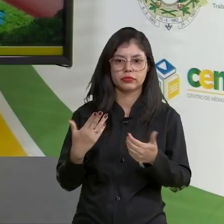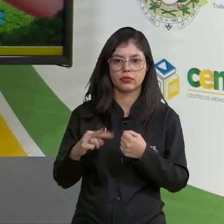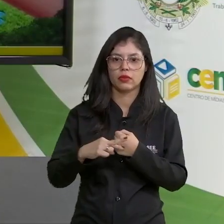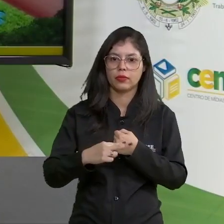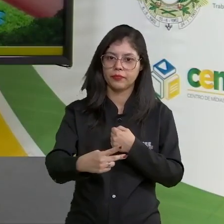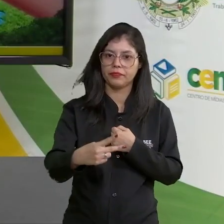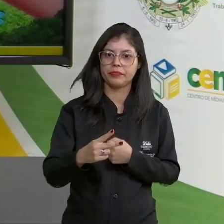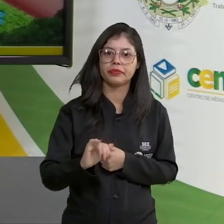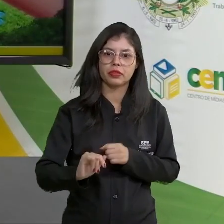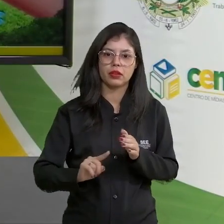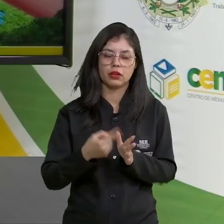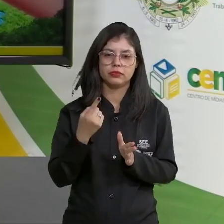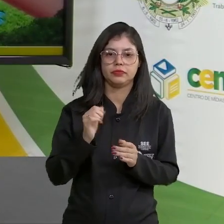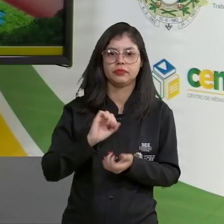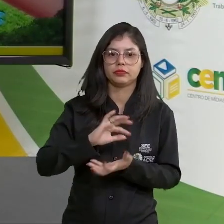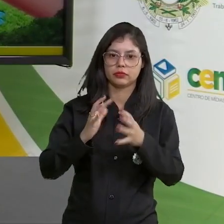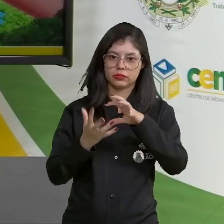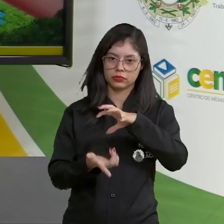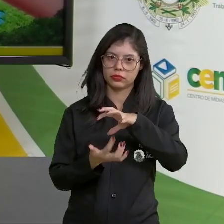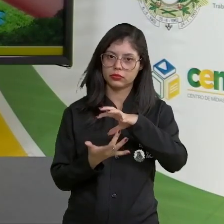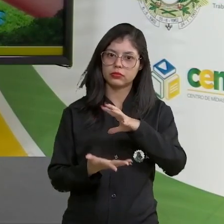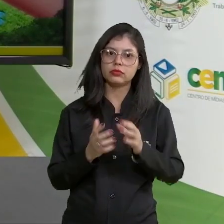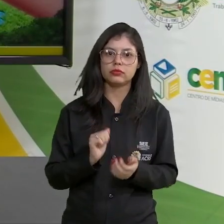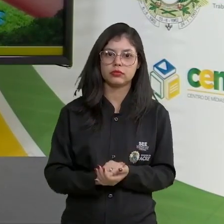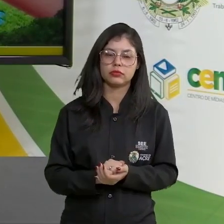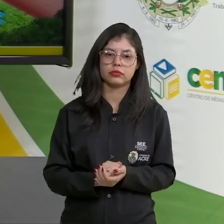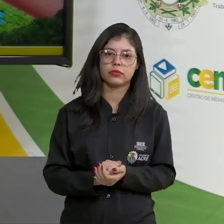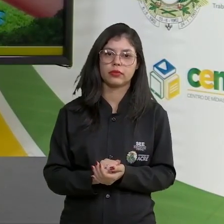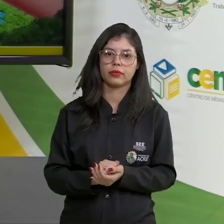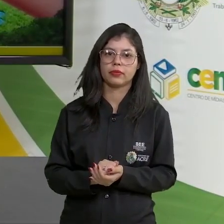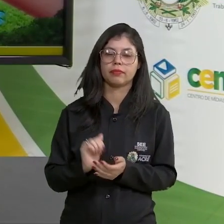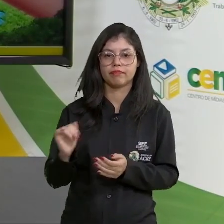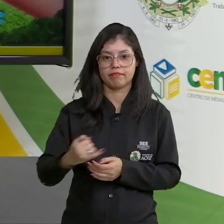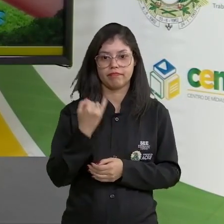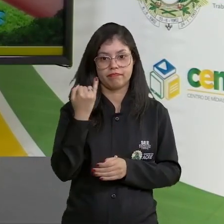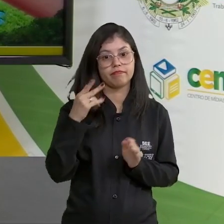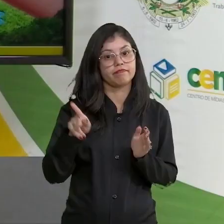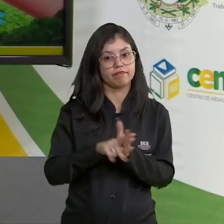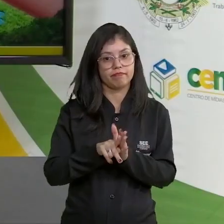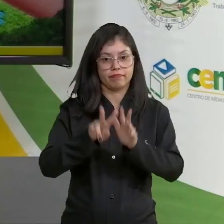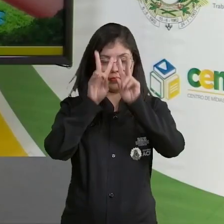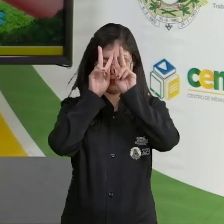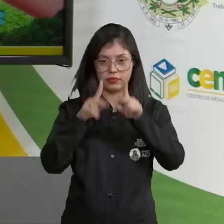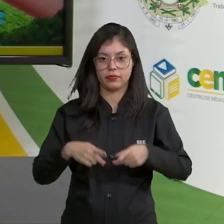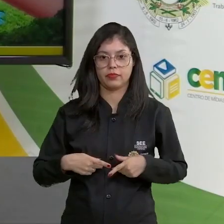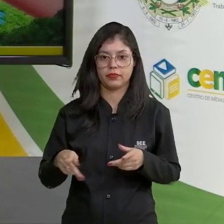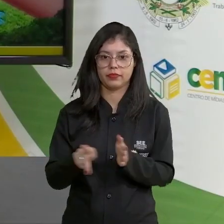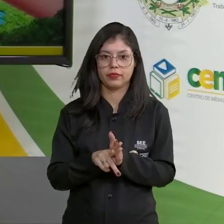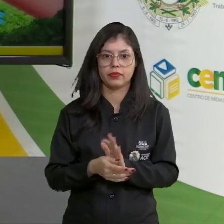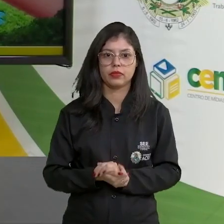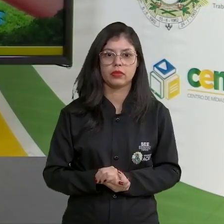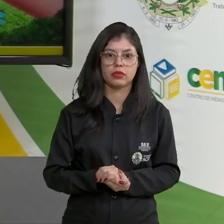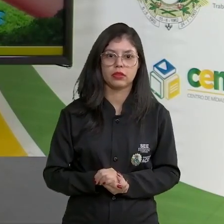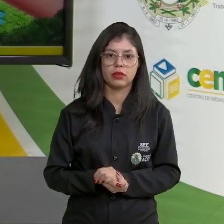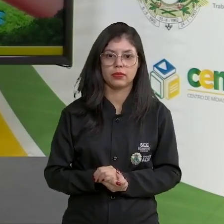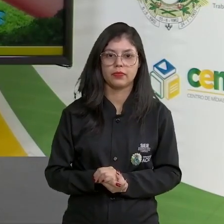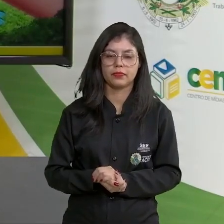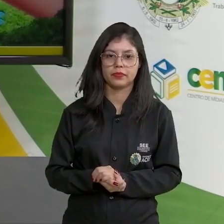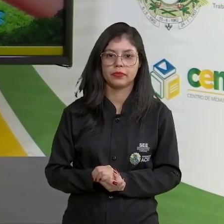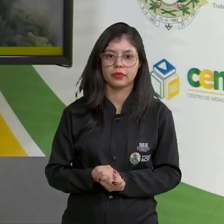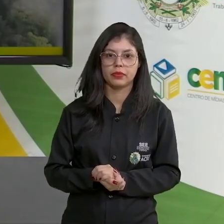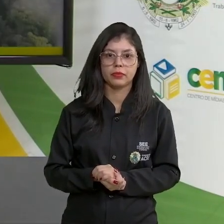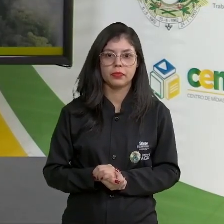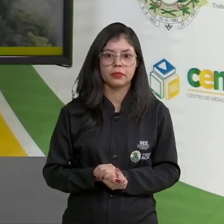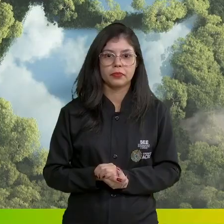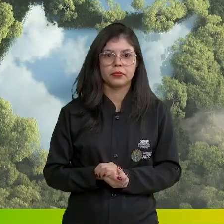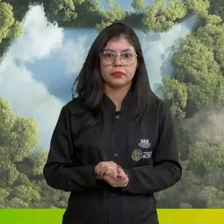principais consequências do efeito estufa, ocasionada aí principalmente pelas atividades humanas, tá ok? Vamos continuar aqui,